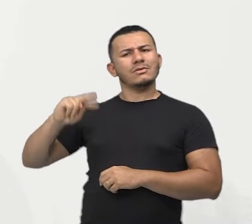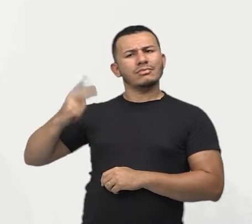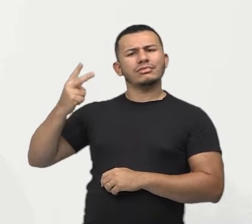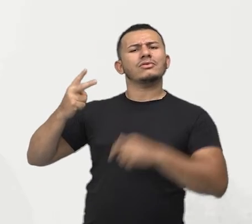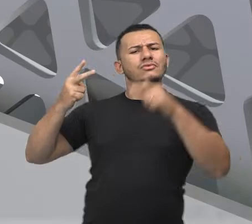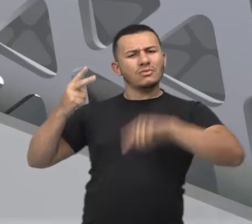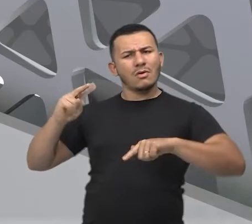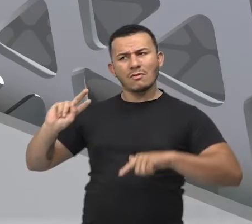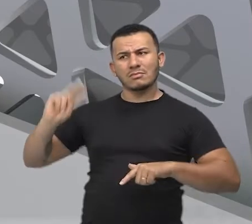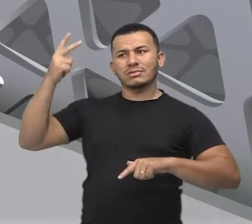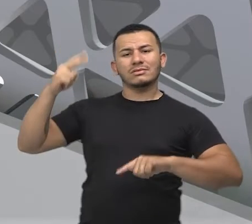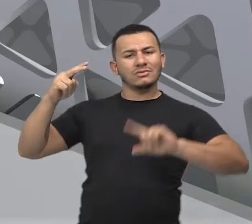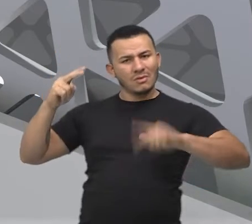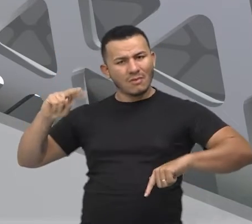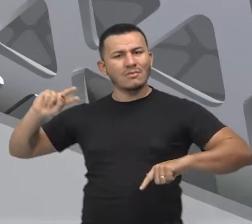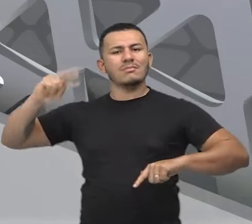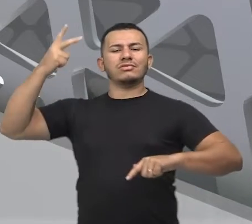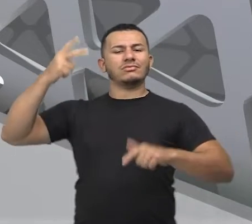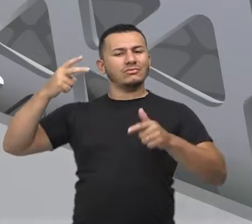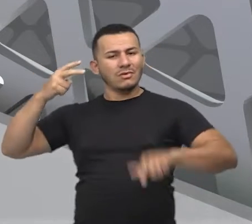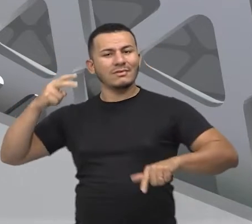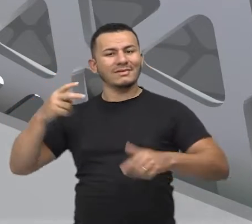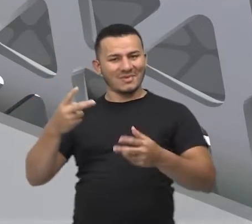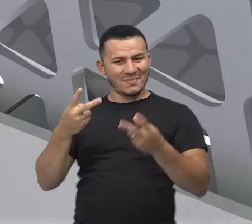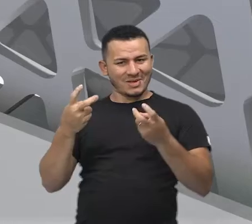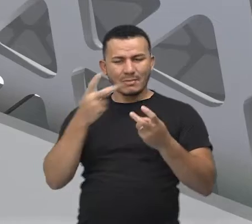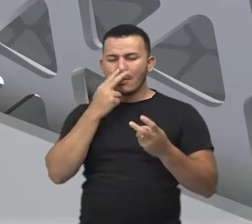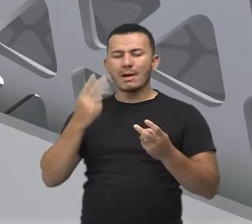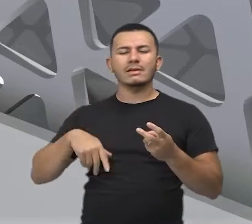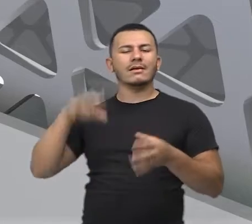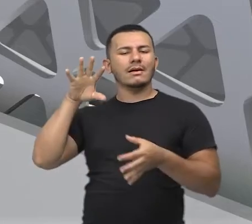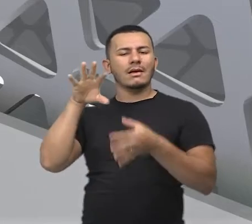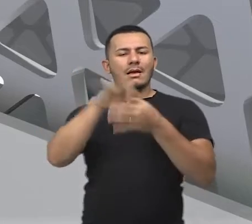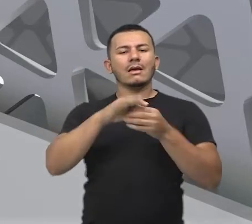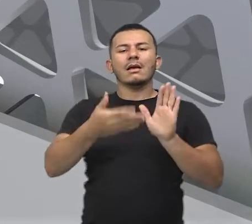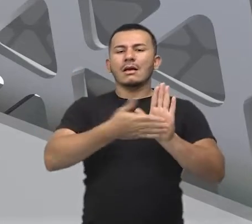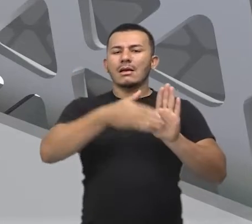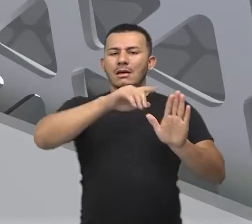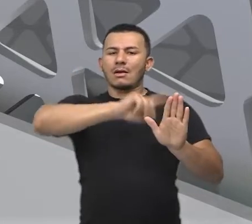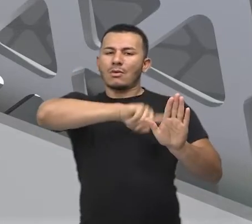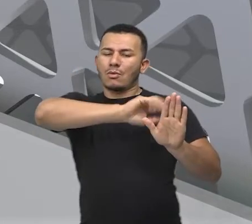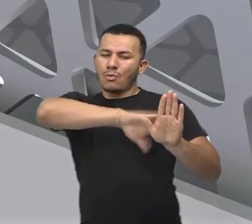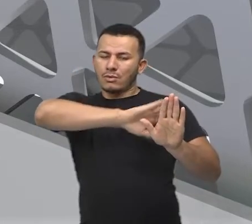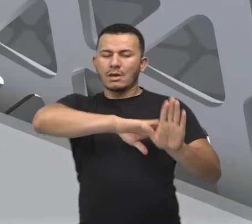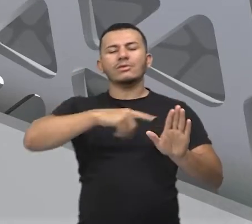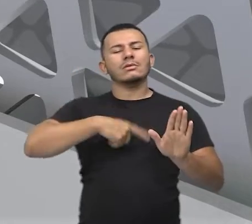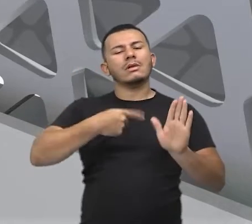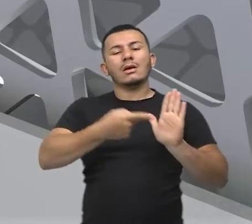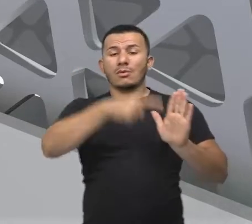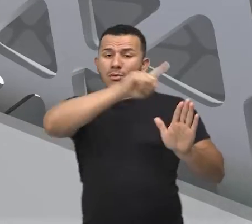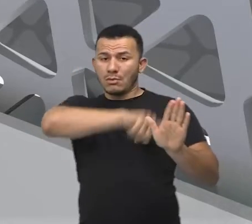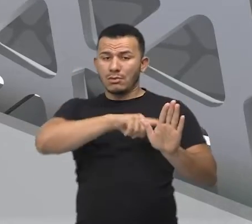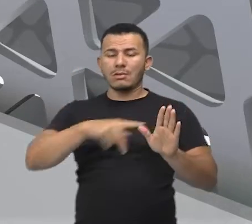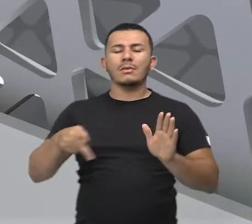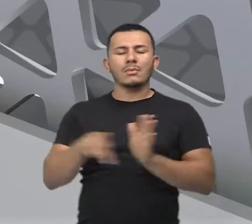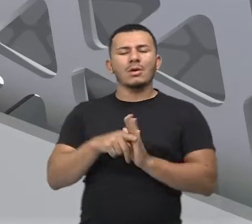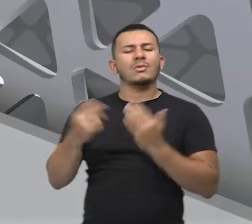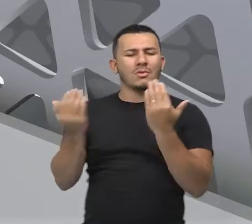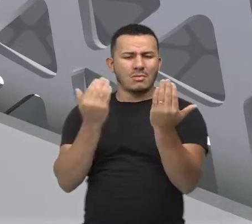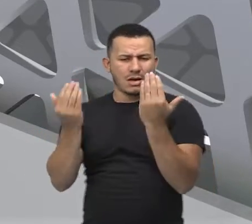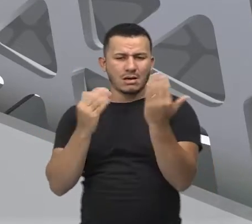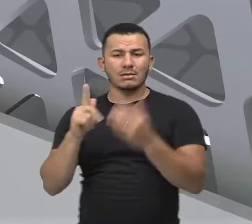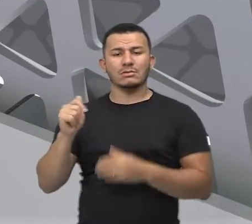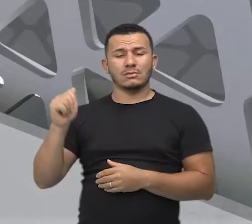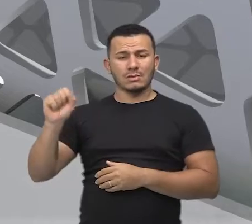valor. Ok? Então, essa charge faz diálogo com o contexto de alta de preço deste combustível, né, do gás.